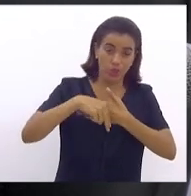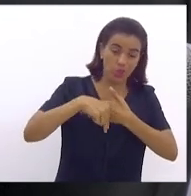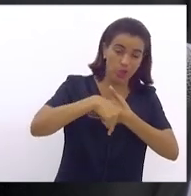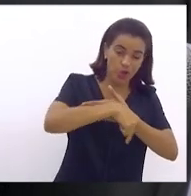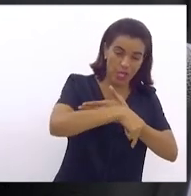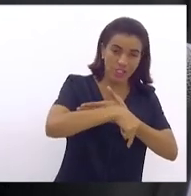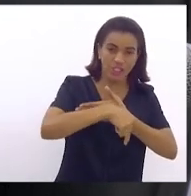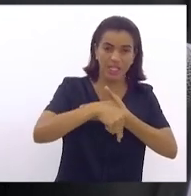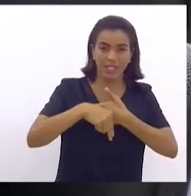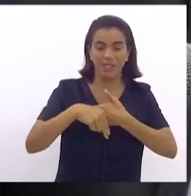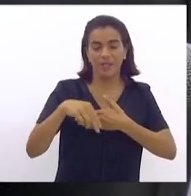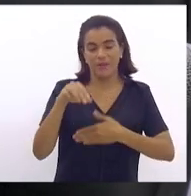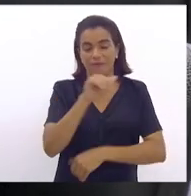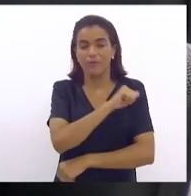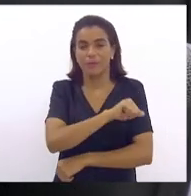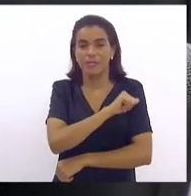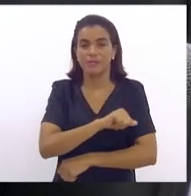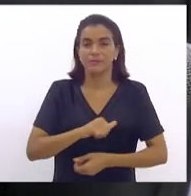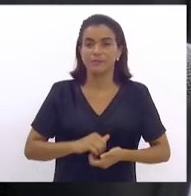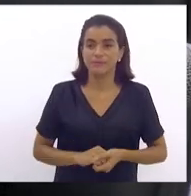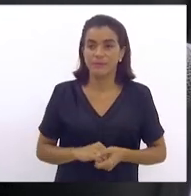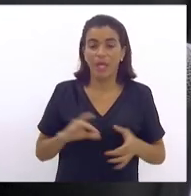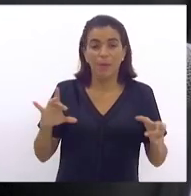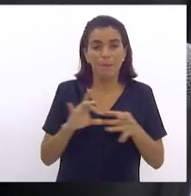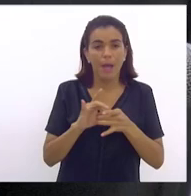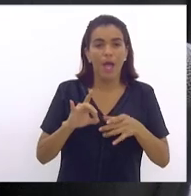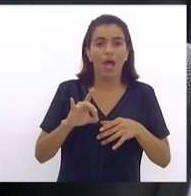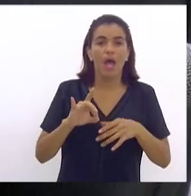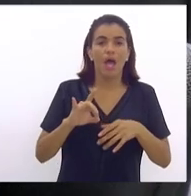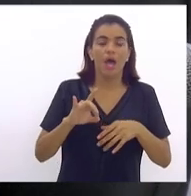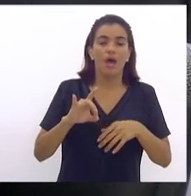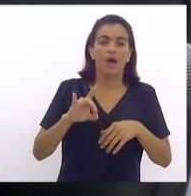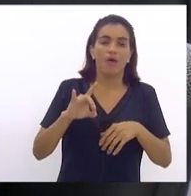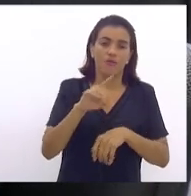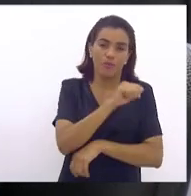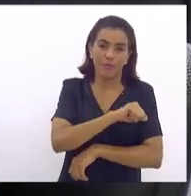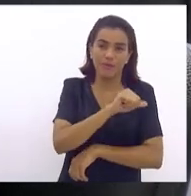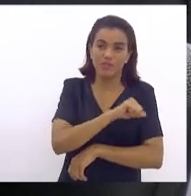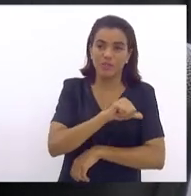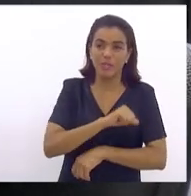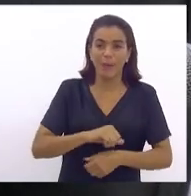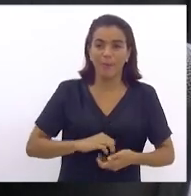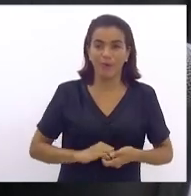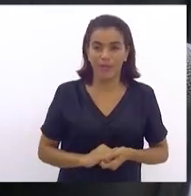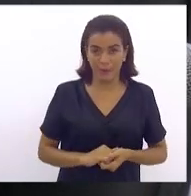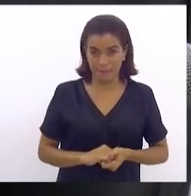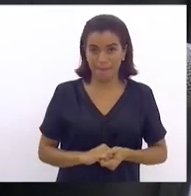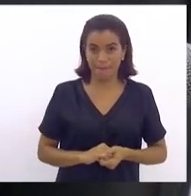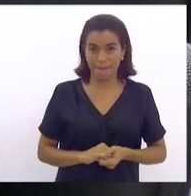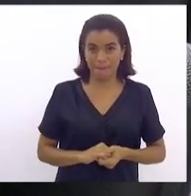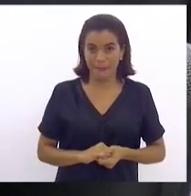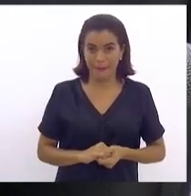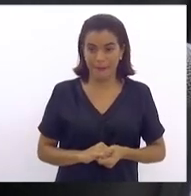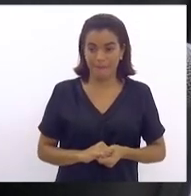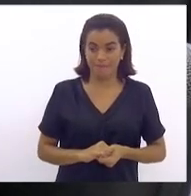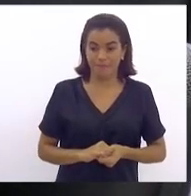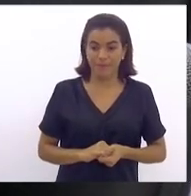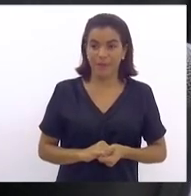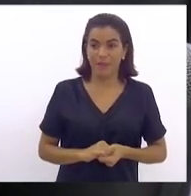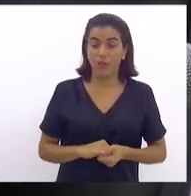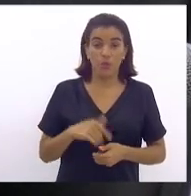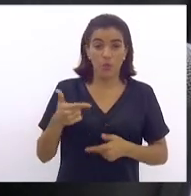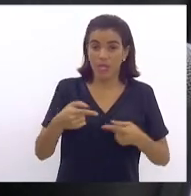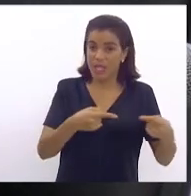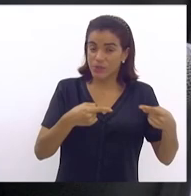providências. O parecer do deputado Vinícius Cozzolino foi pela constitucionalidade com emendas, concluindo por substitutivo. Em discussão, não havendo quem